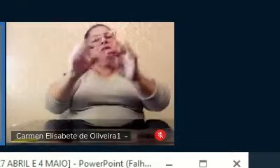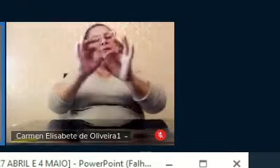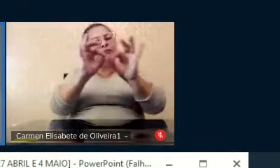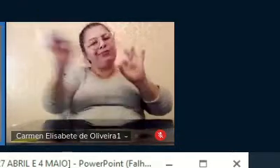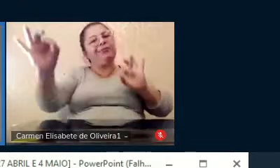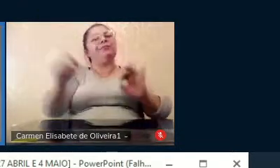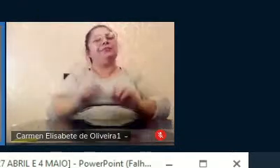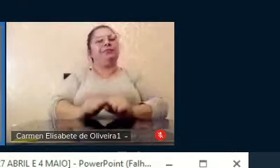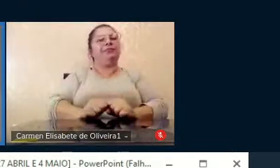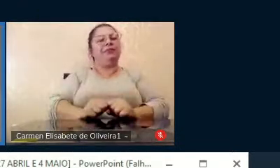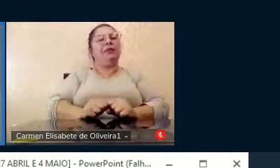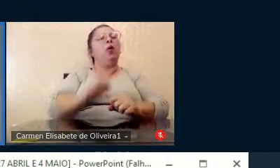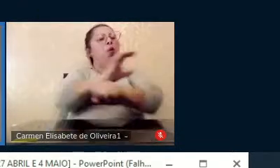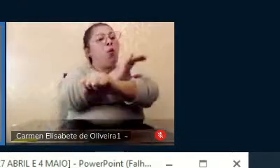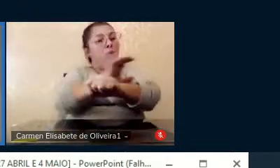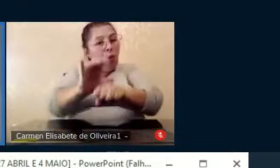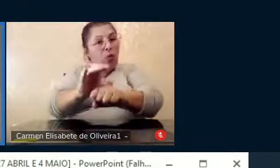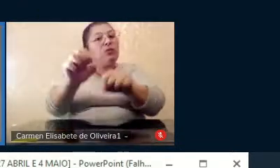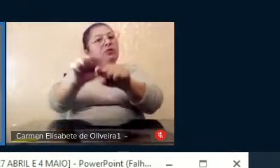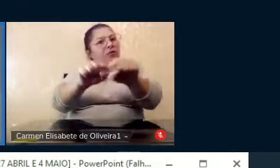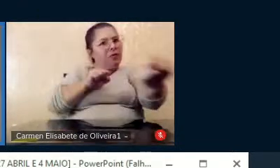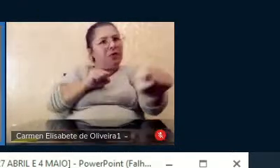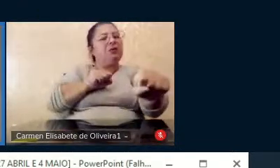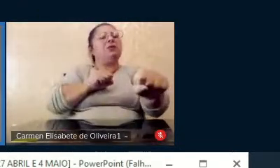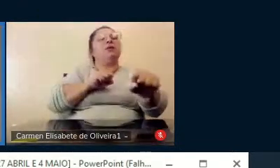Inclusive, curso, né, de formação